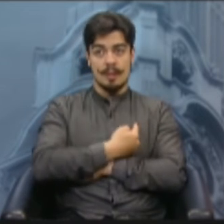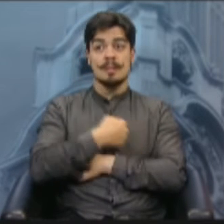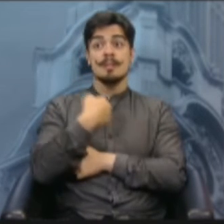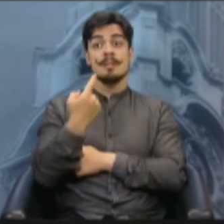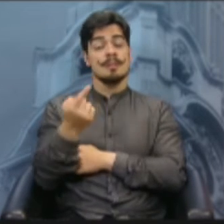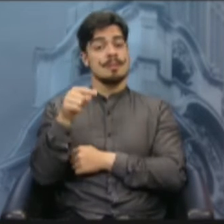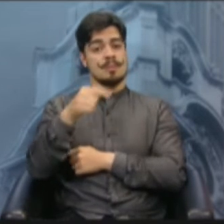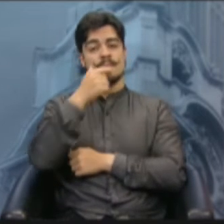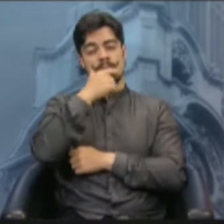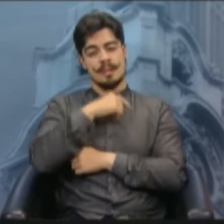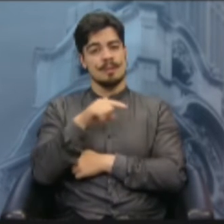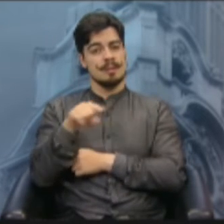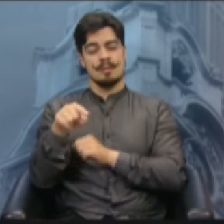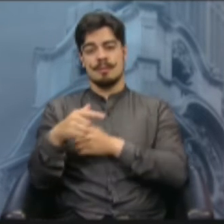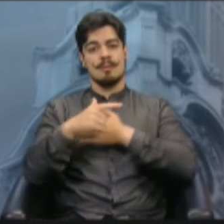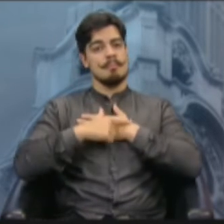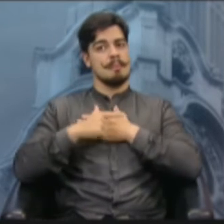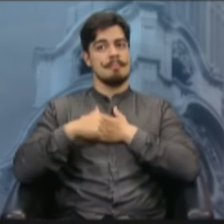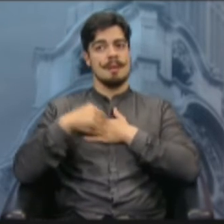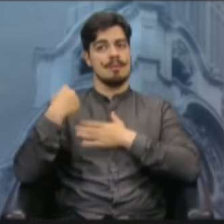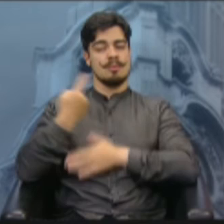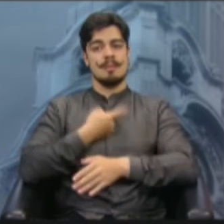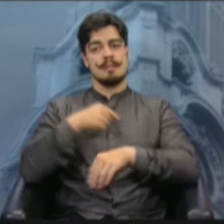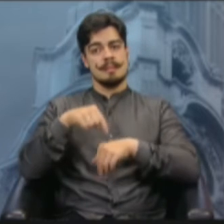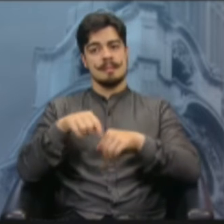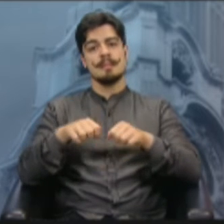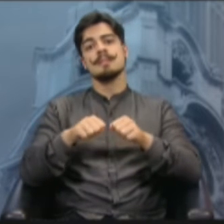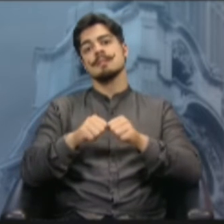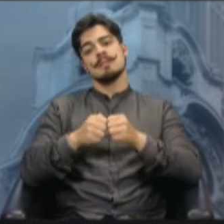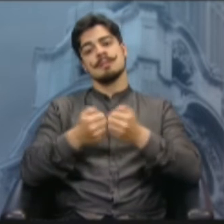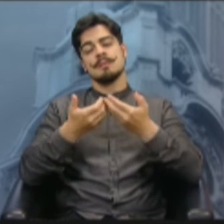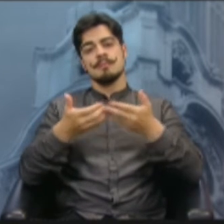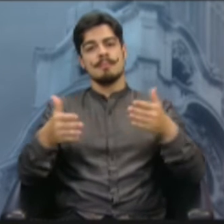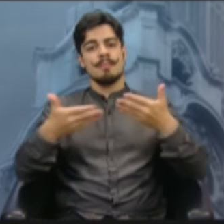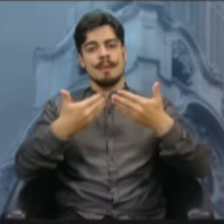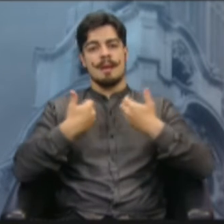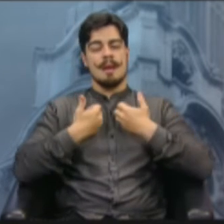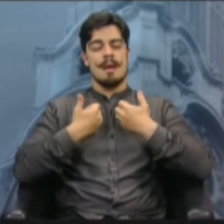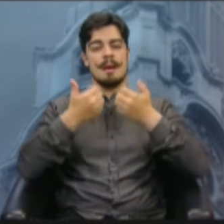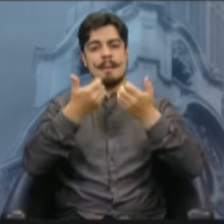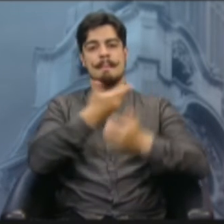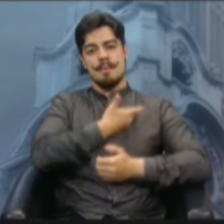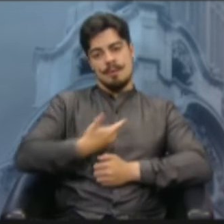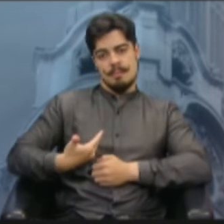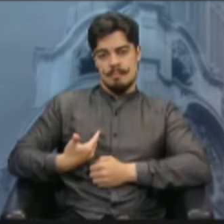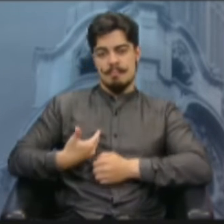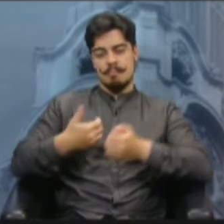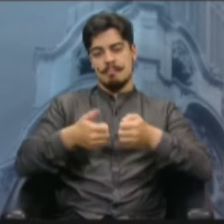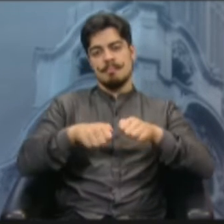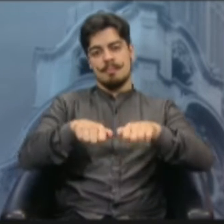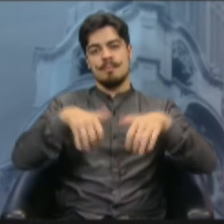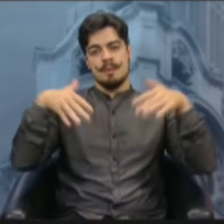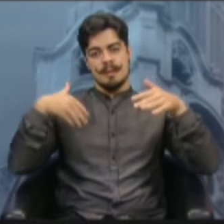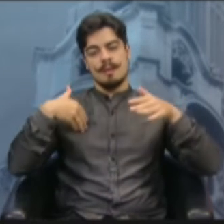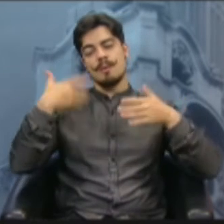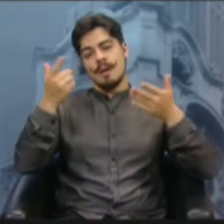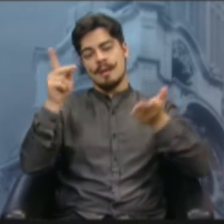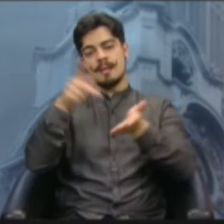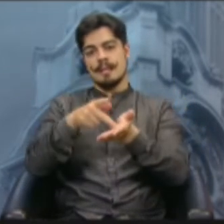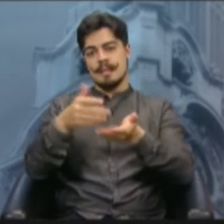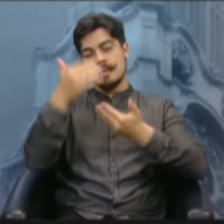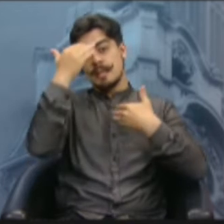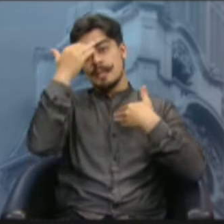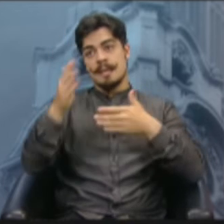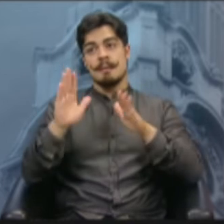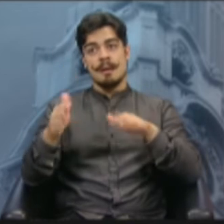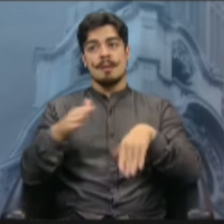esse é o papel, né, da audiência pública, trazer o contraditório, né? Então, te agradecer, mas e agora nesse